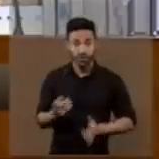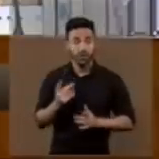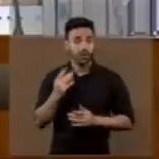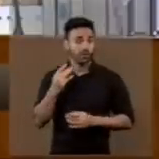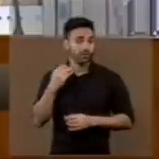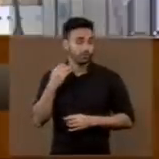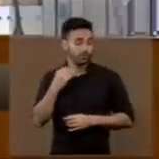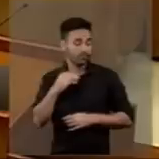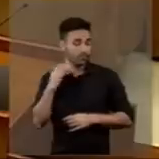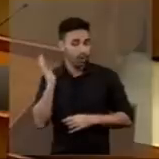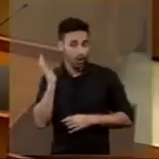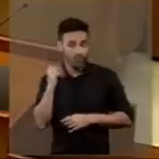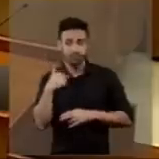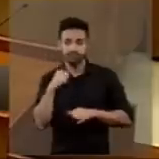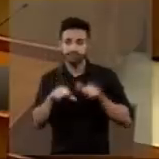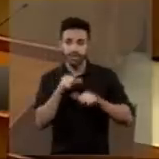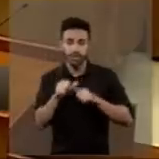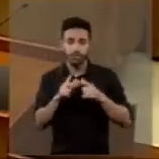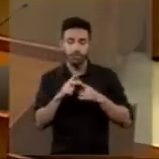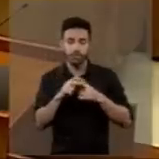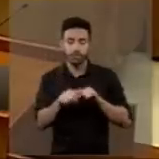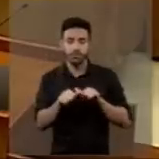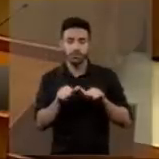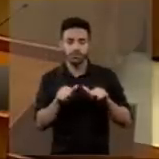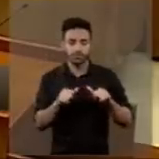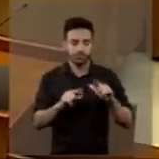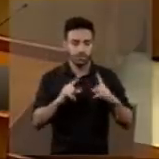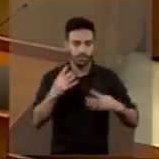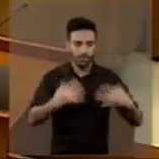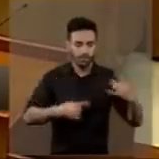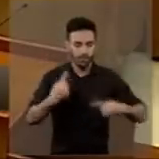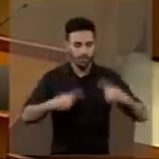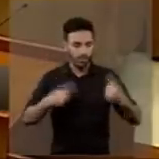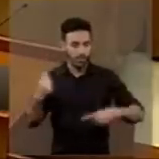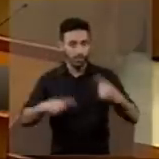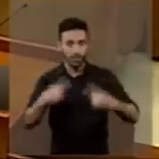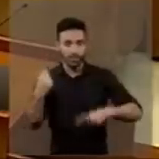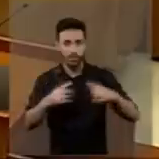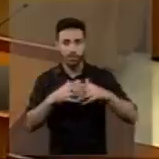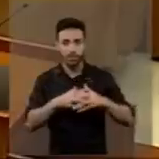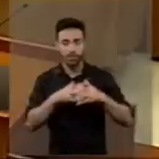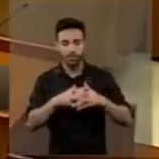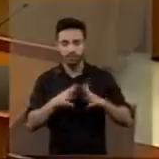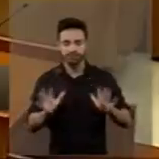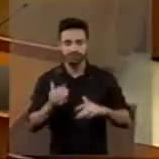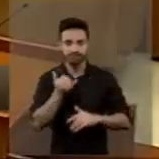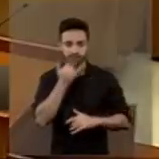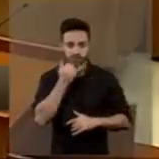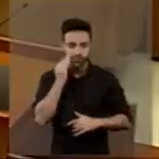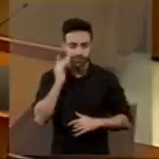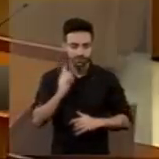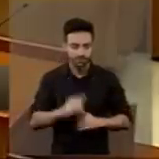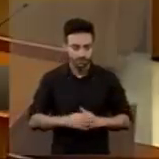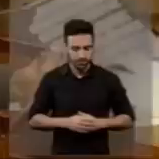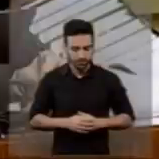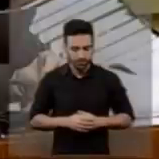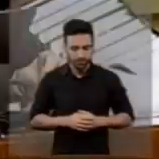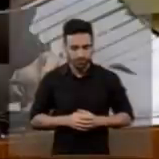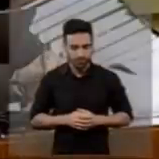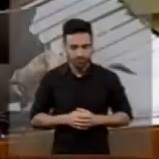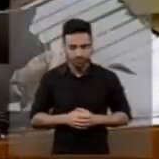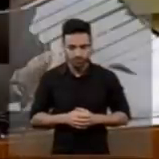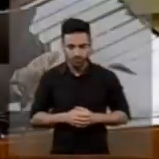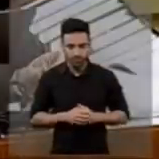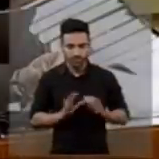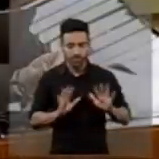presidente, nós coincidimos todos no sentido de que a inflação atacada, ela está...